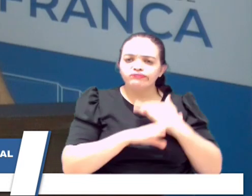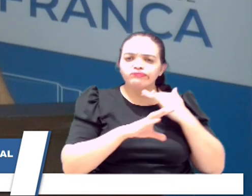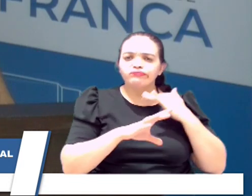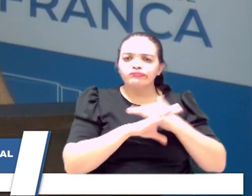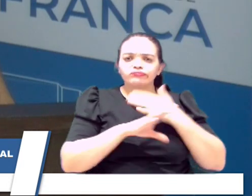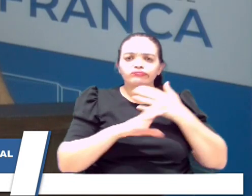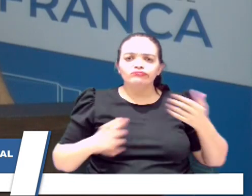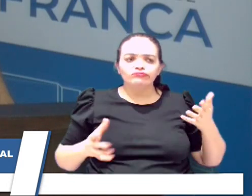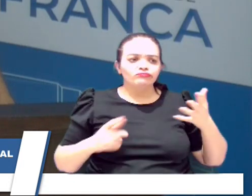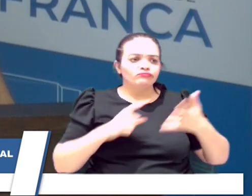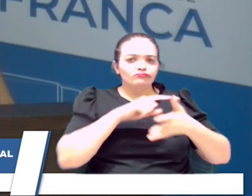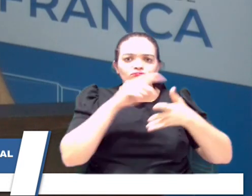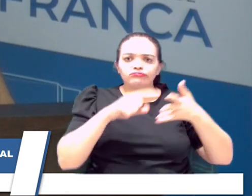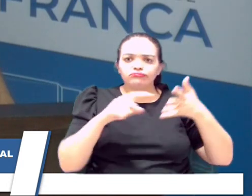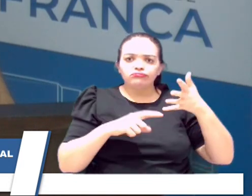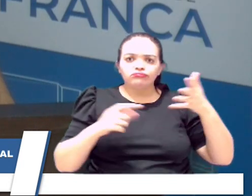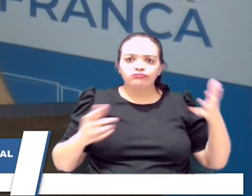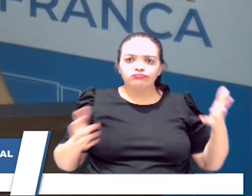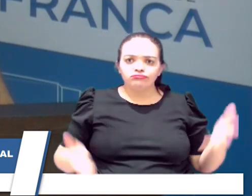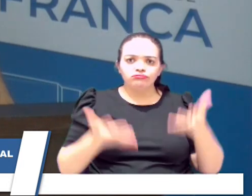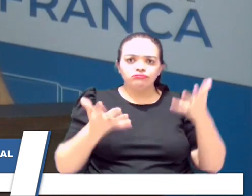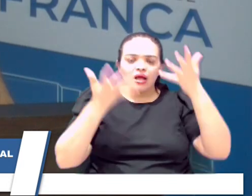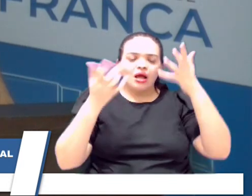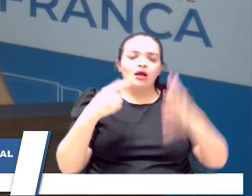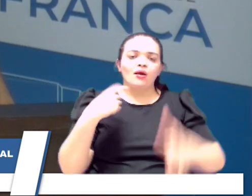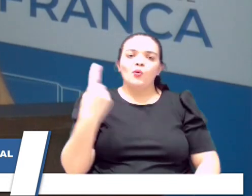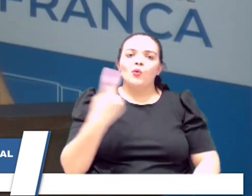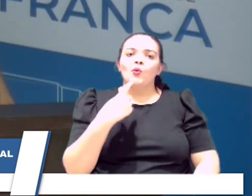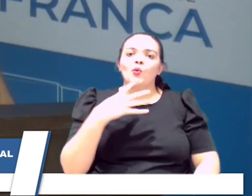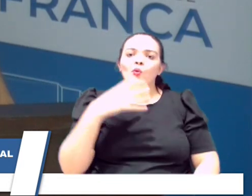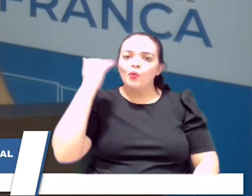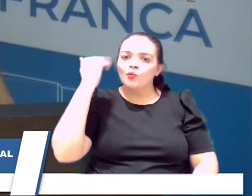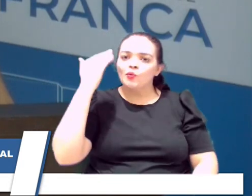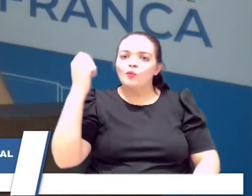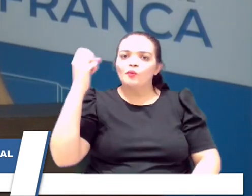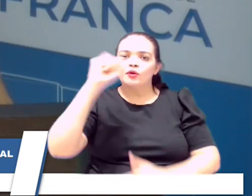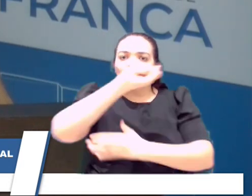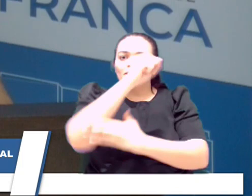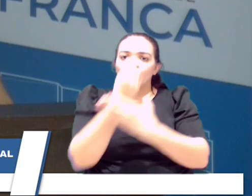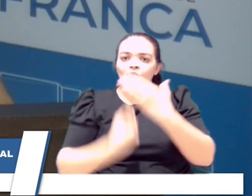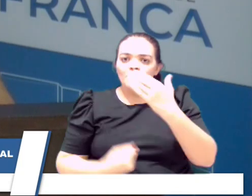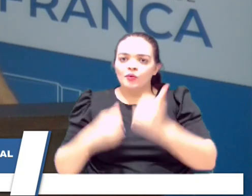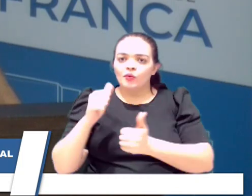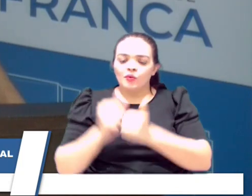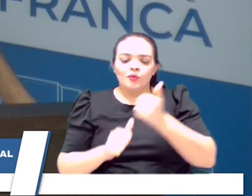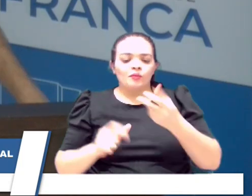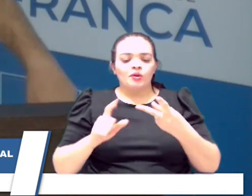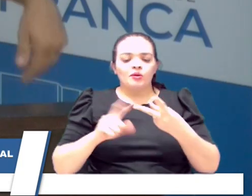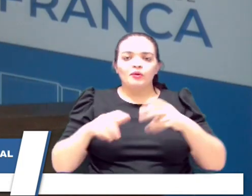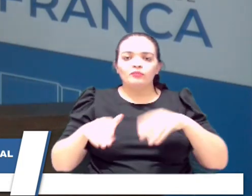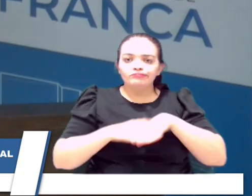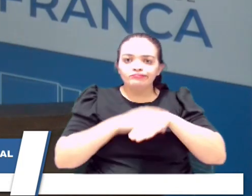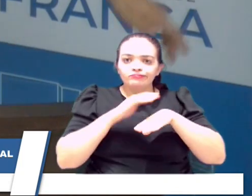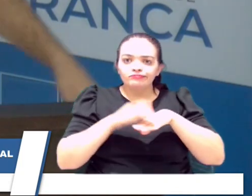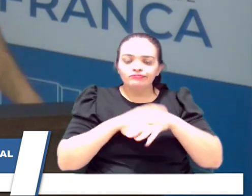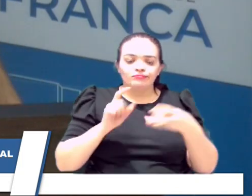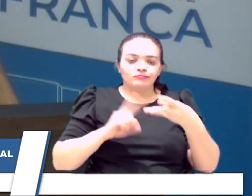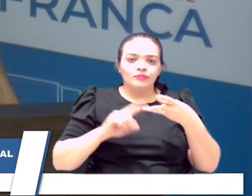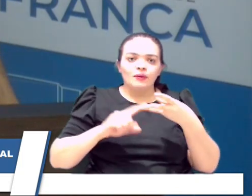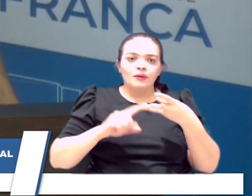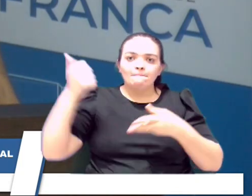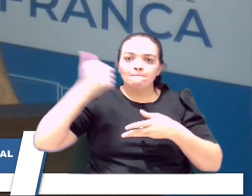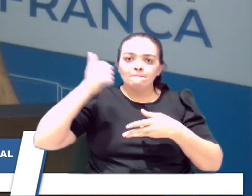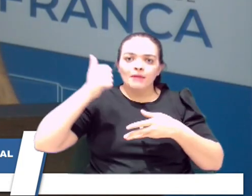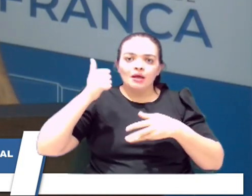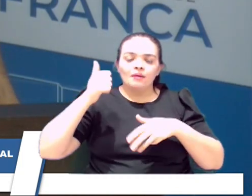em tudo que faz. Somos conhecidos pelo basquete, somos conhecidos pelos calçados, somos pioneiros no tratamento em